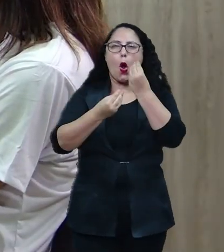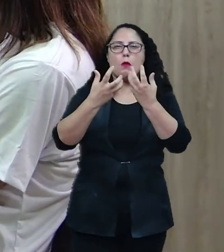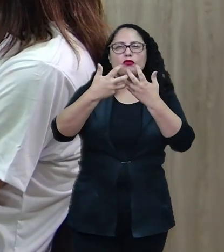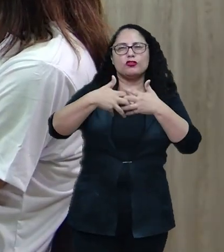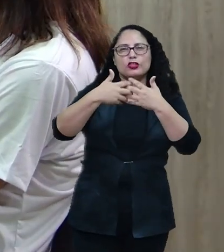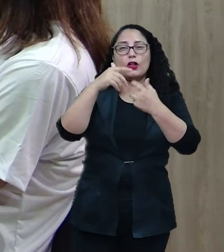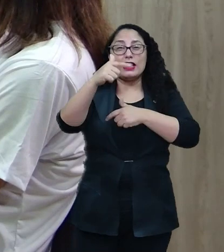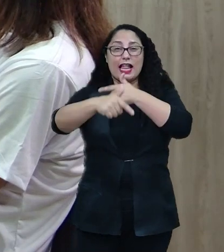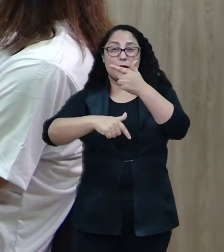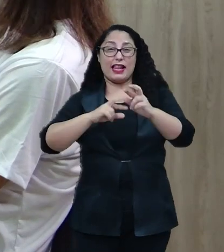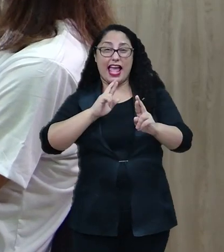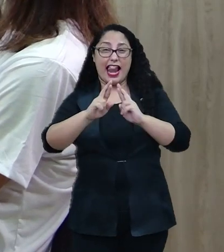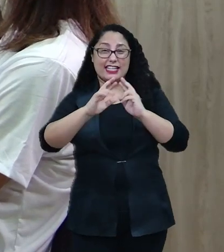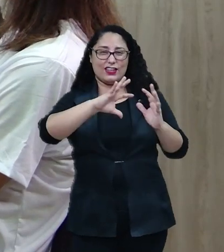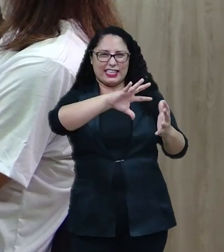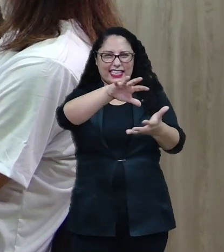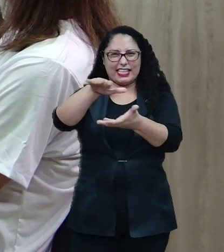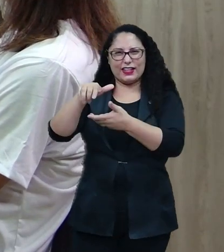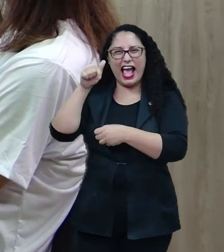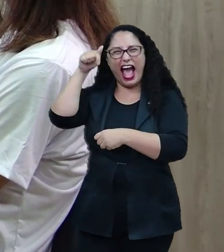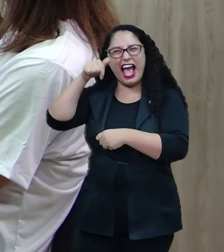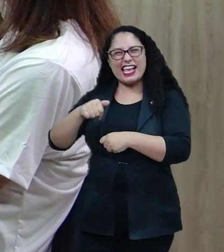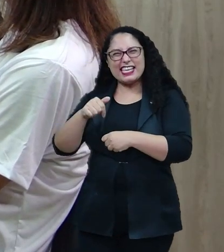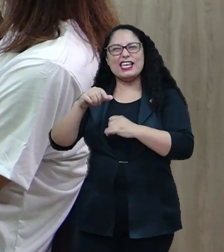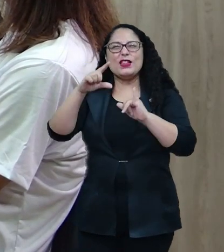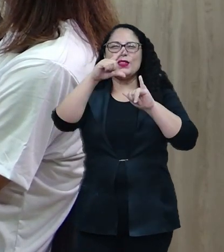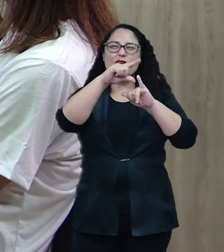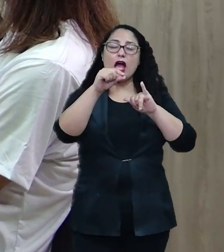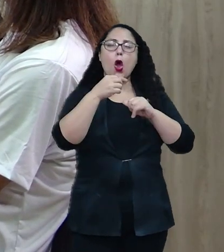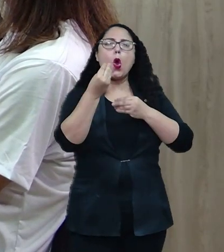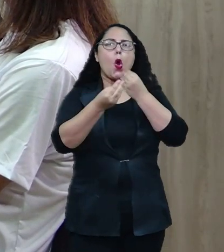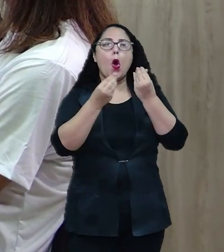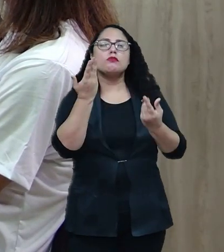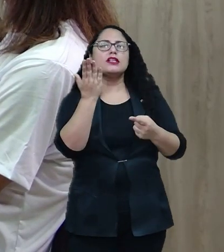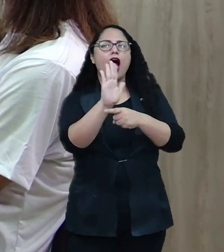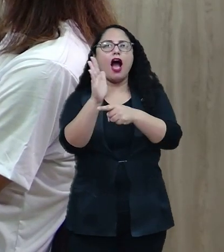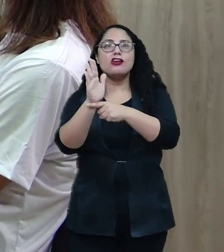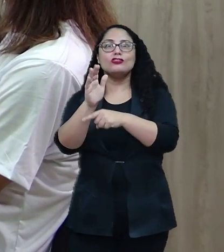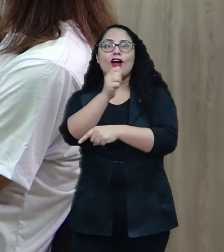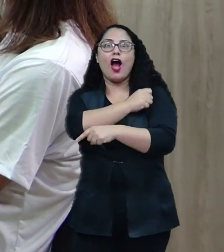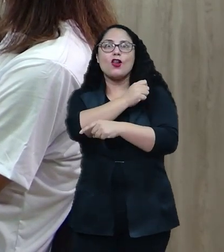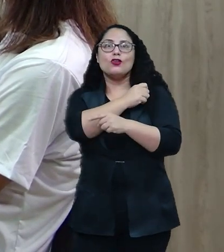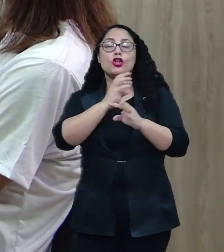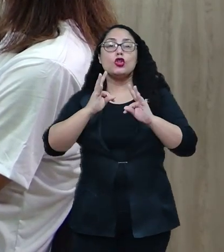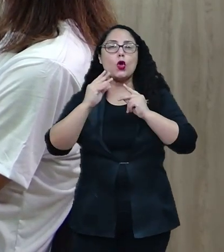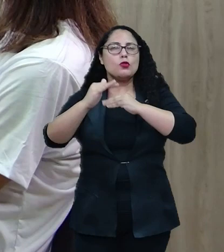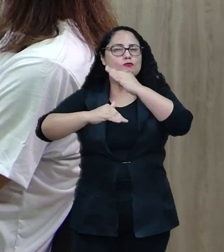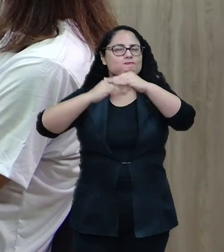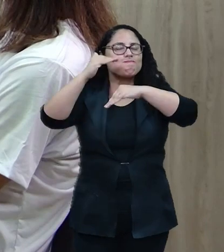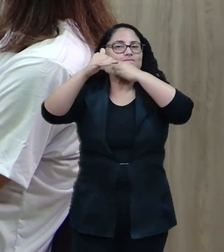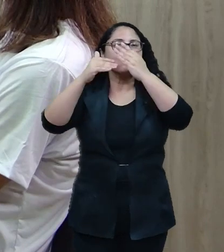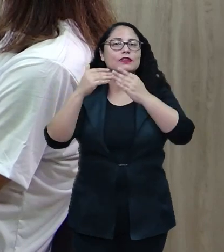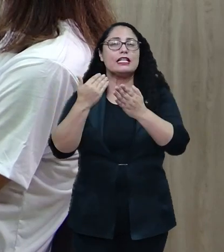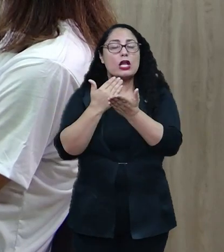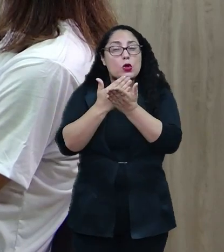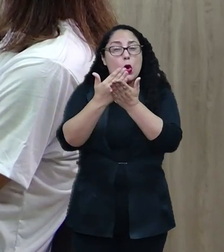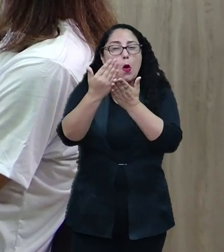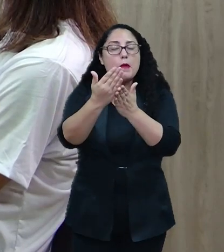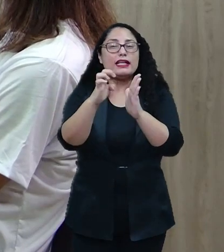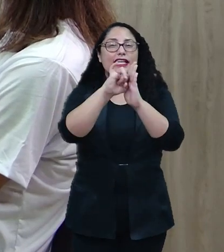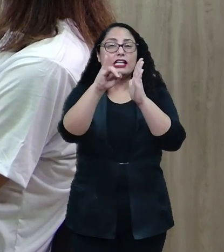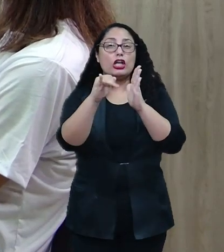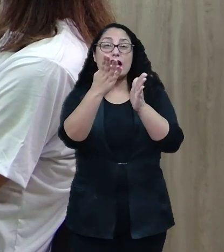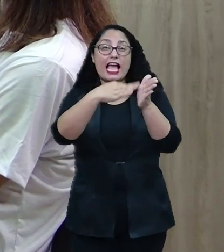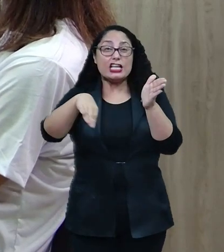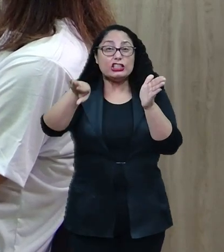esse trabalho de relações internacionais aqui no IFB, como você auxilia o aluno em todo esse processo, né? Desde o edital até